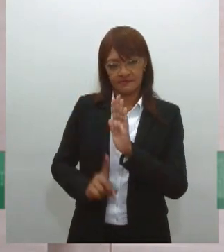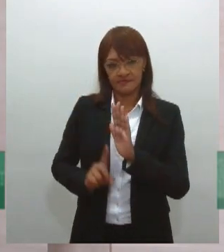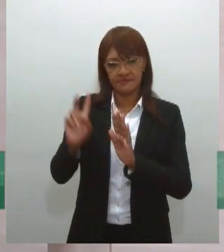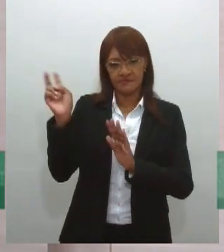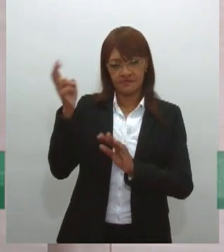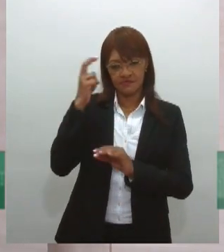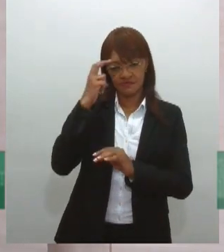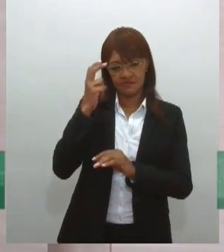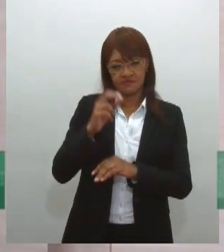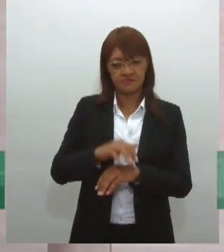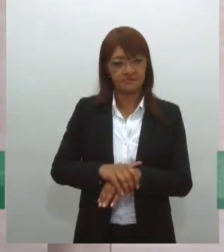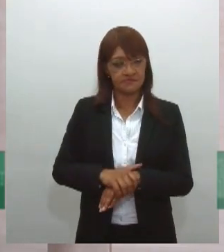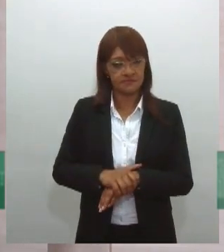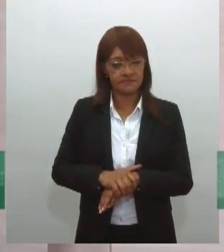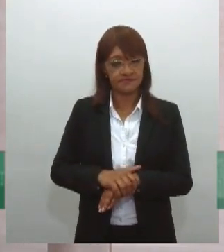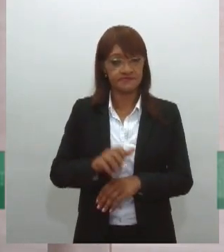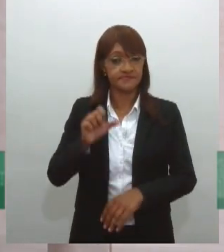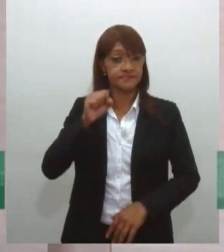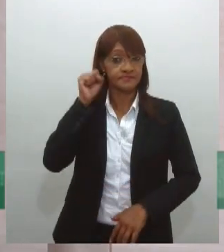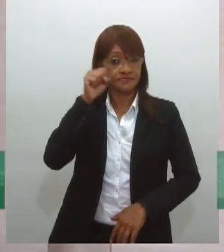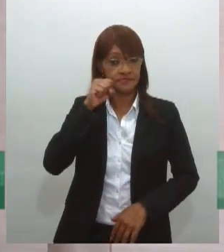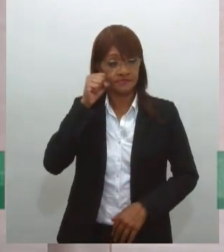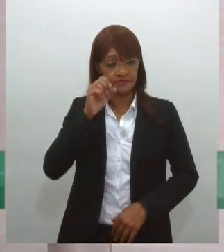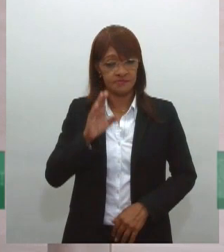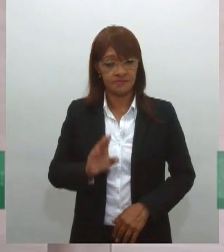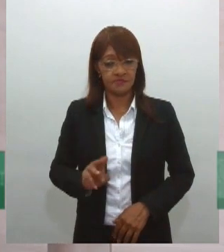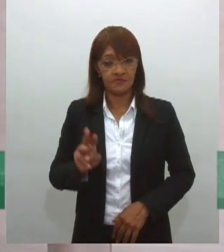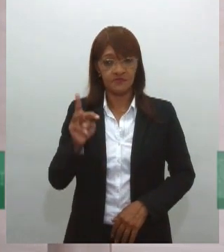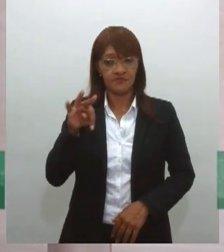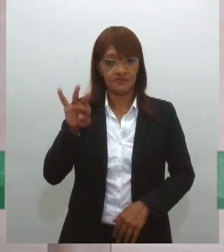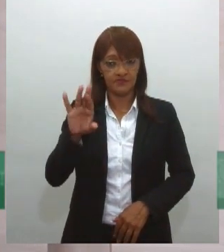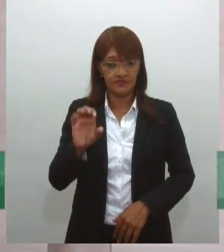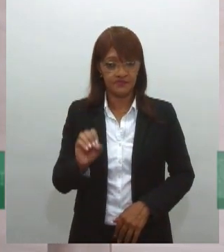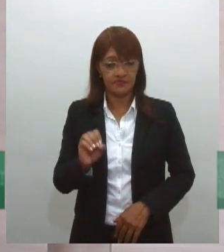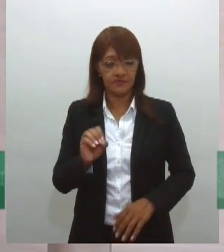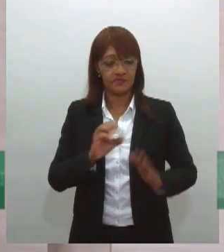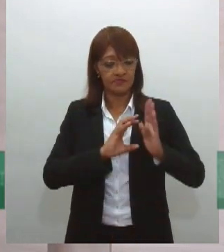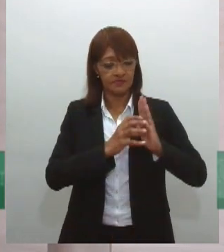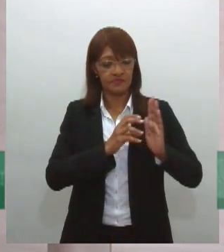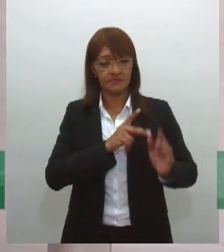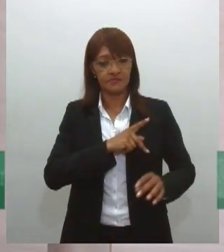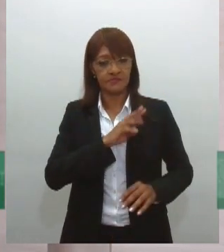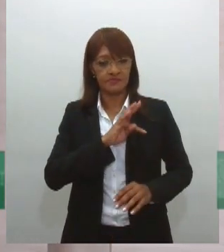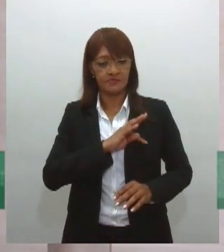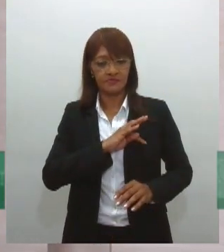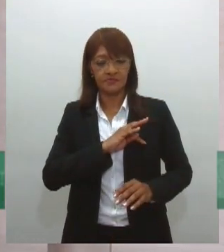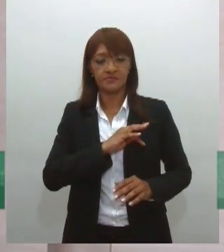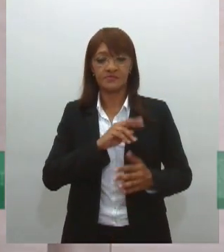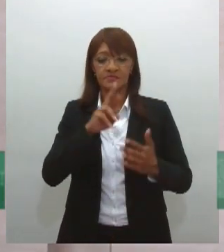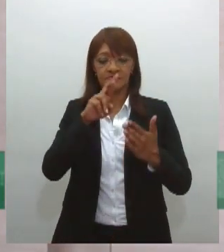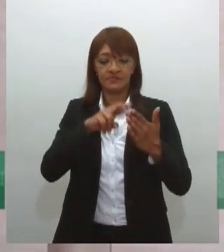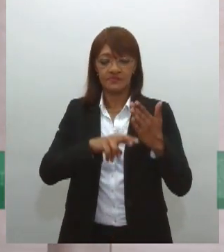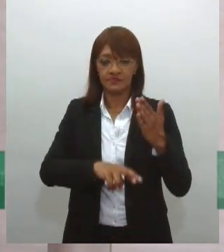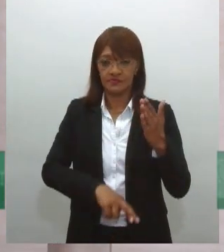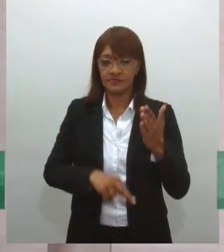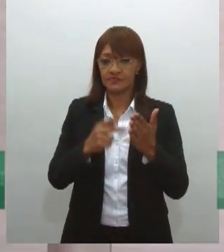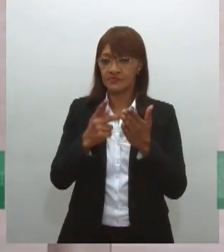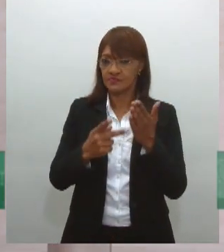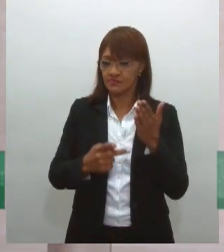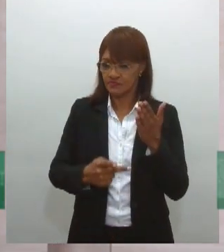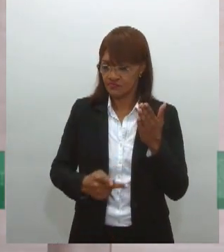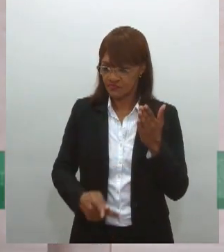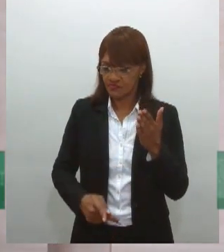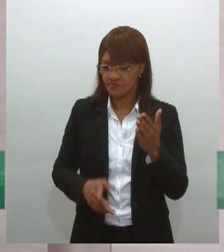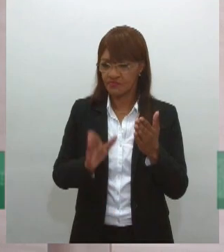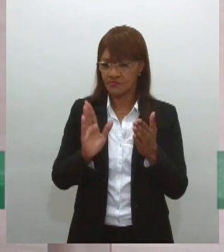senador Humberto Costa, do PT, foi relator do projeto do marco regulatório, né, do Plano Nacional, do